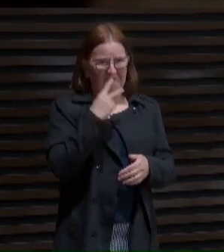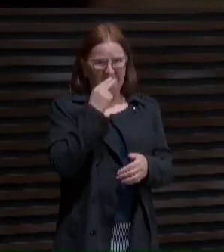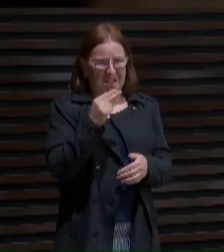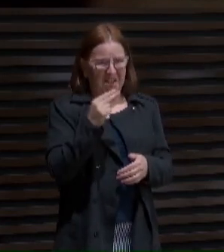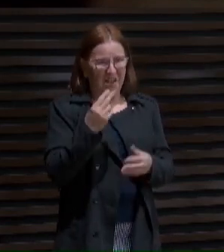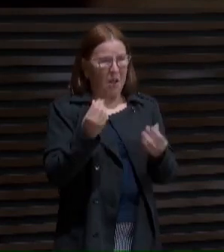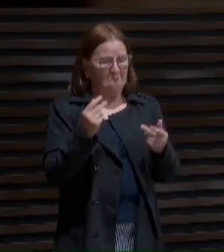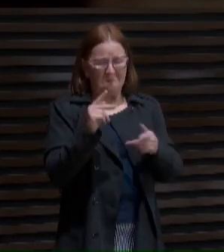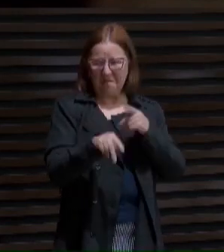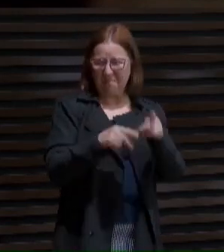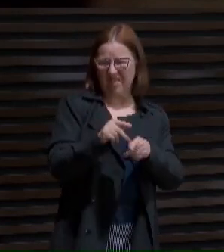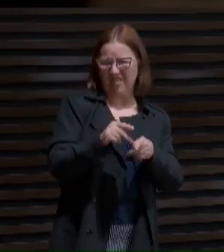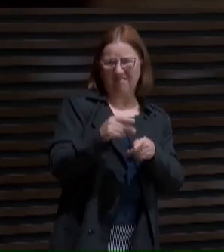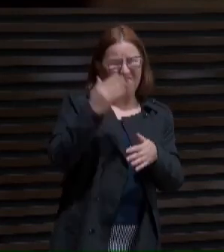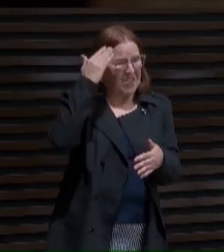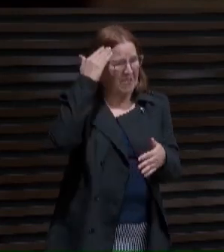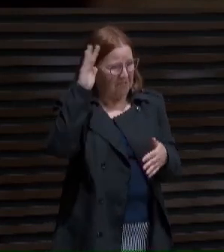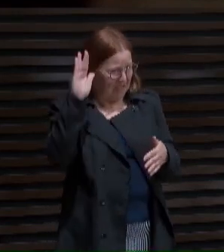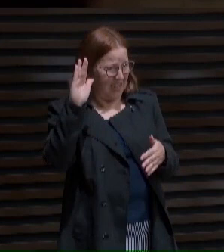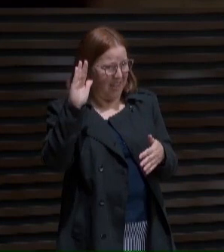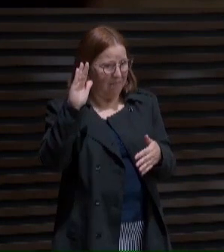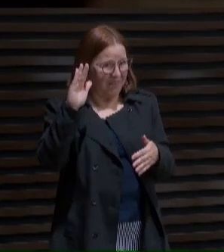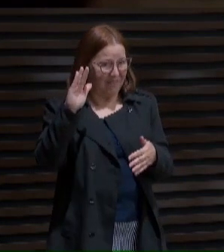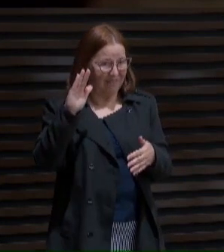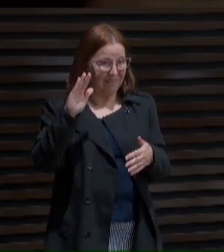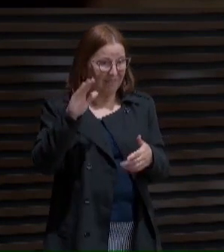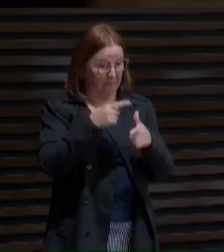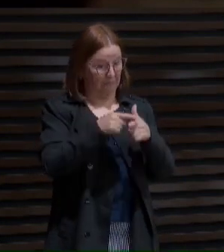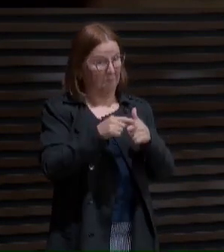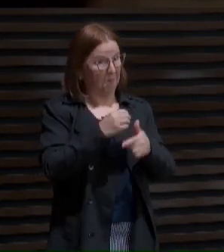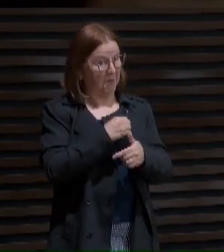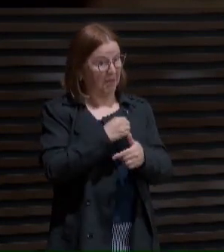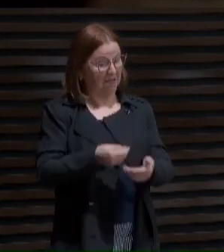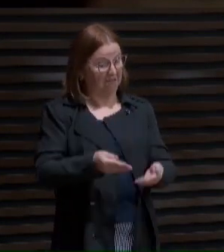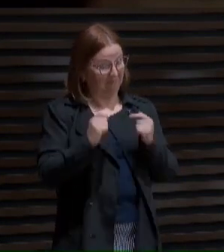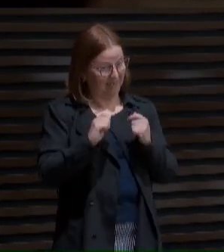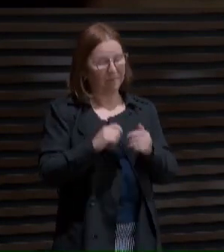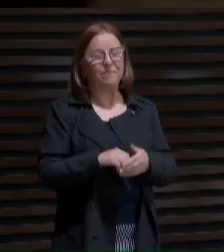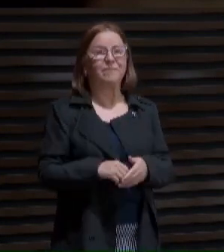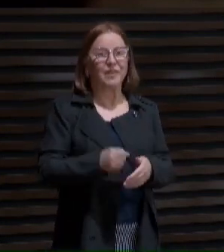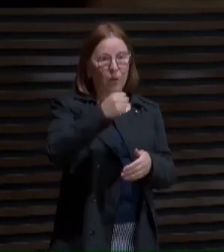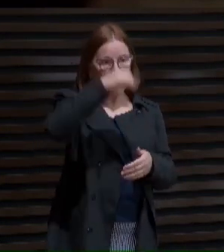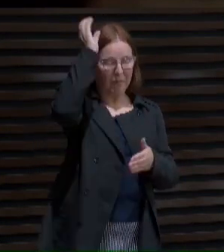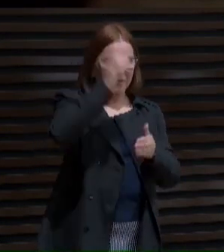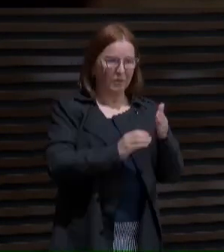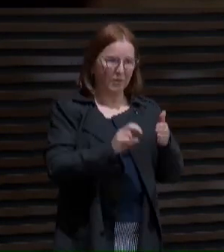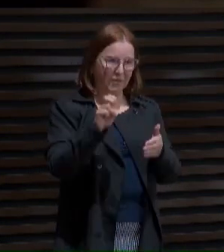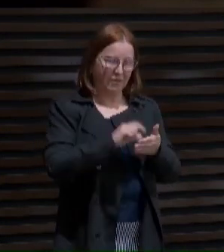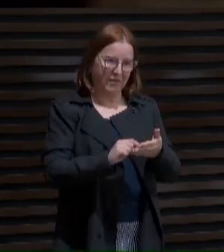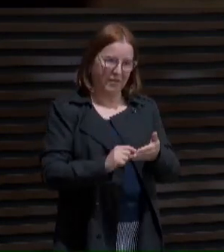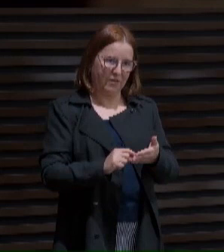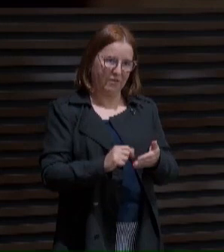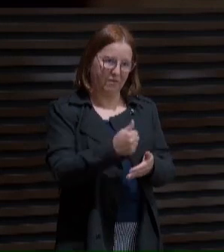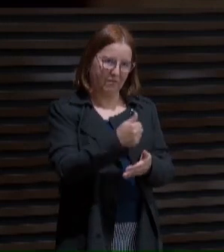sequer desconhecem que estão infectadas pelo pecado. Romanos capítulo 5, versículo 12.